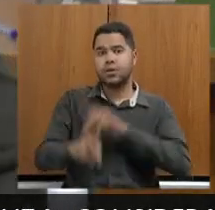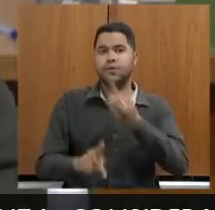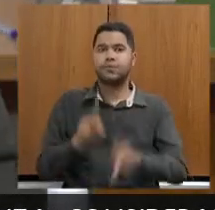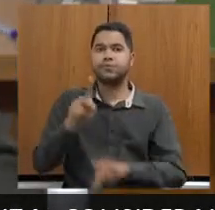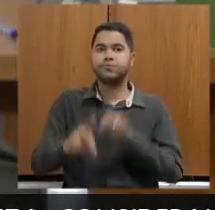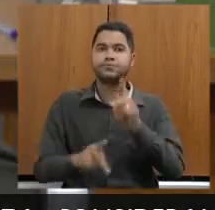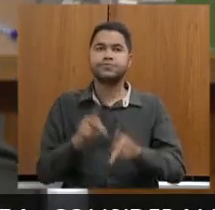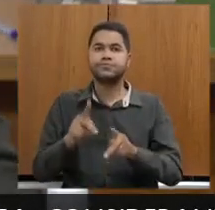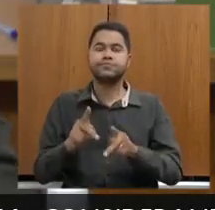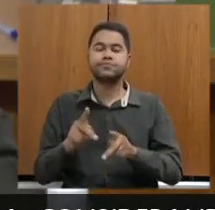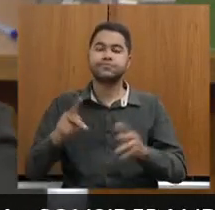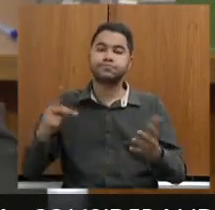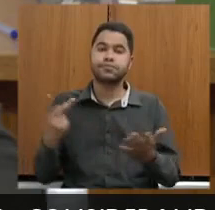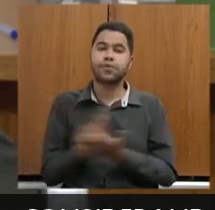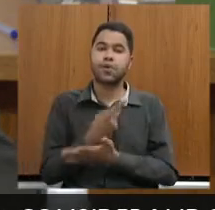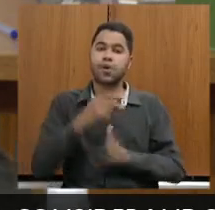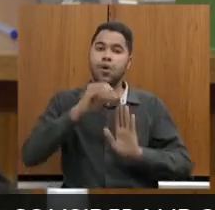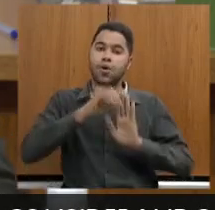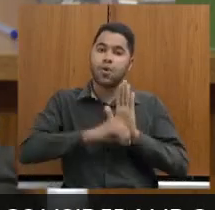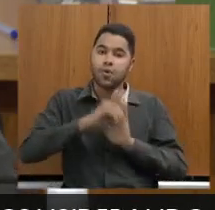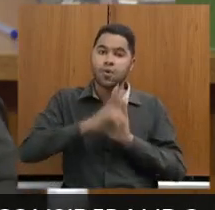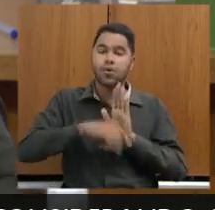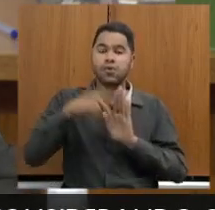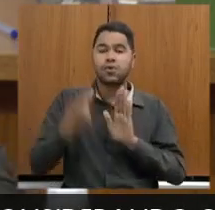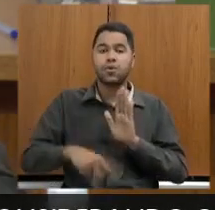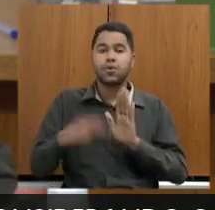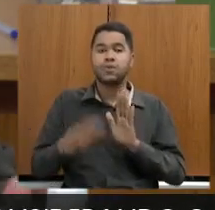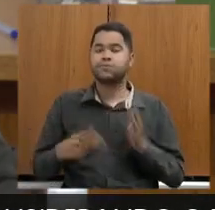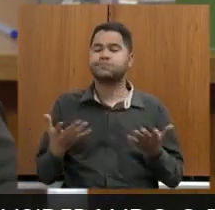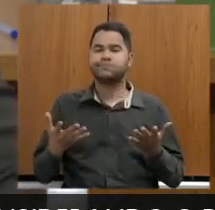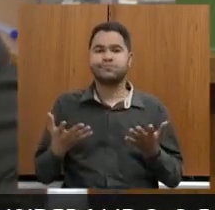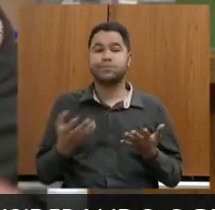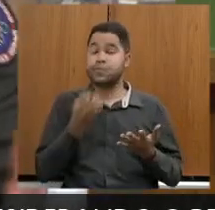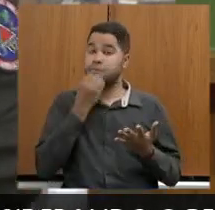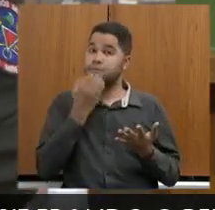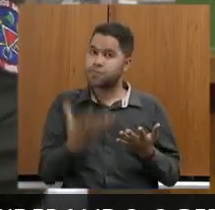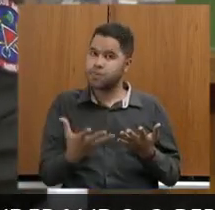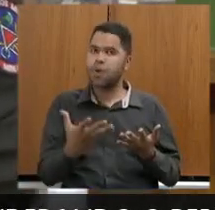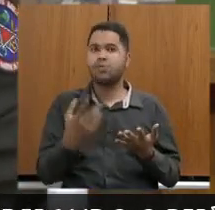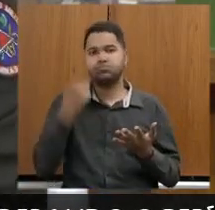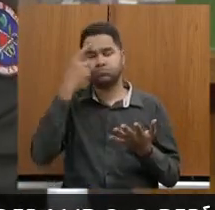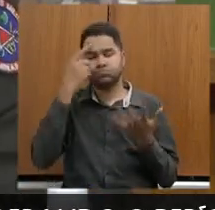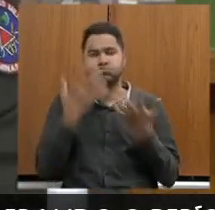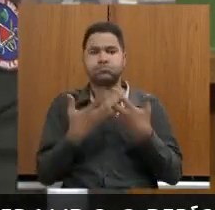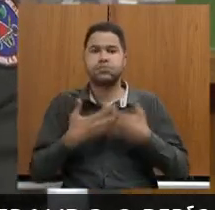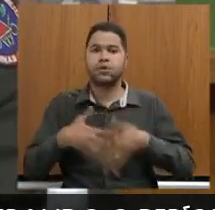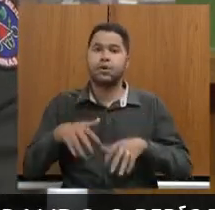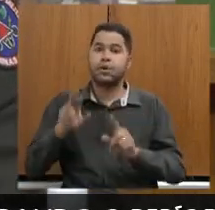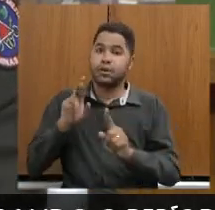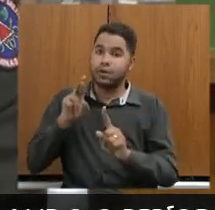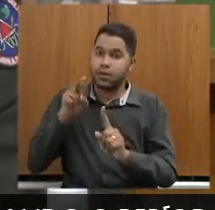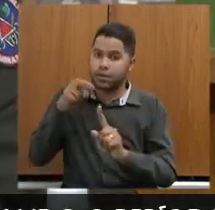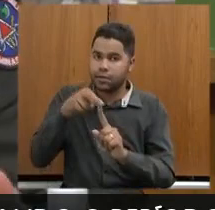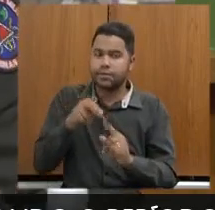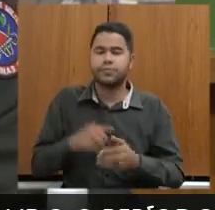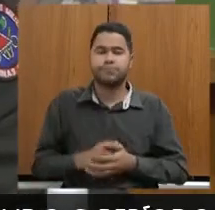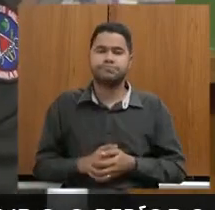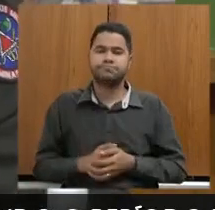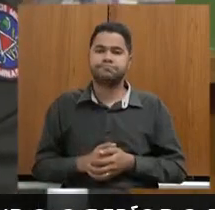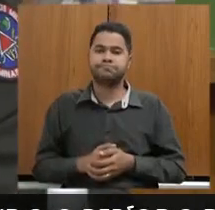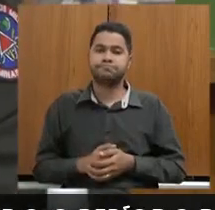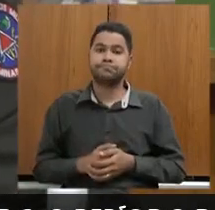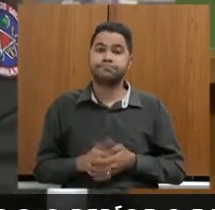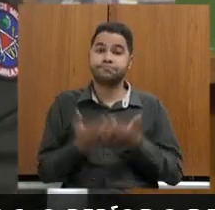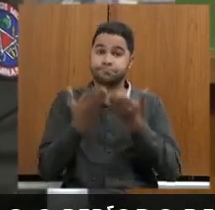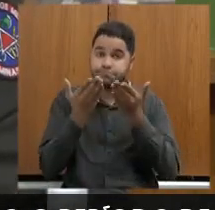a execução orçamentária do Corpo de Bombeiros é muito boa considerada uma referência e isso